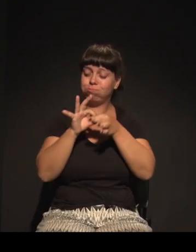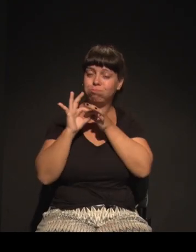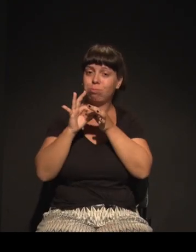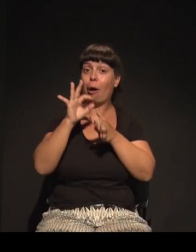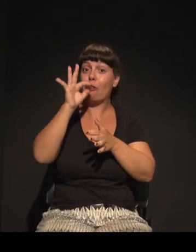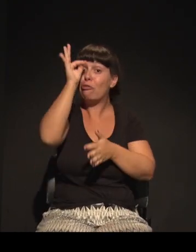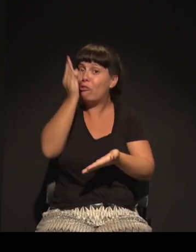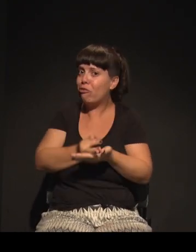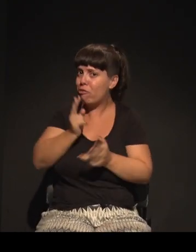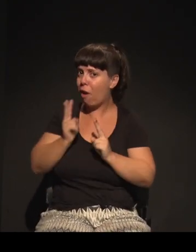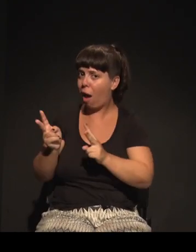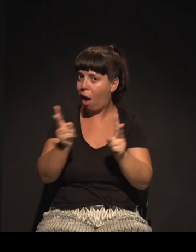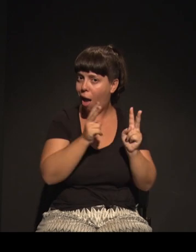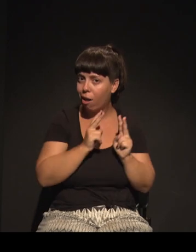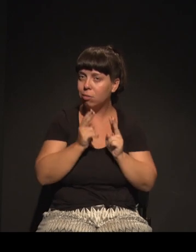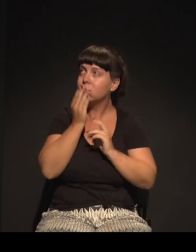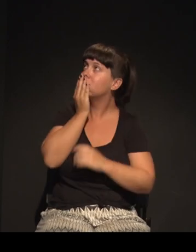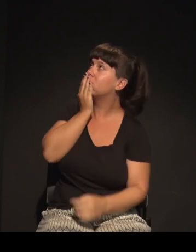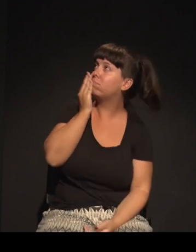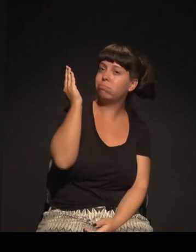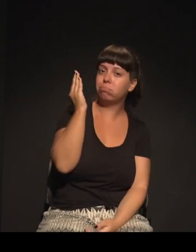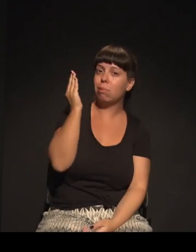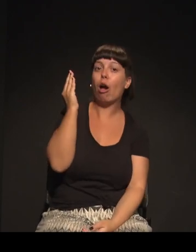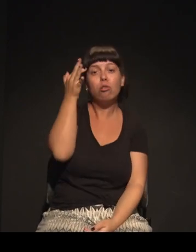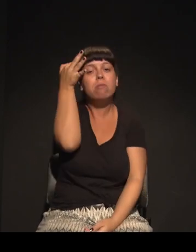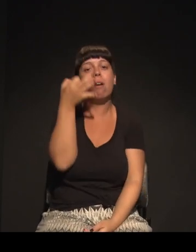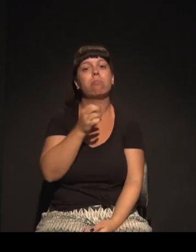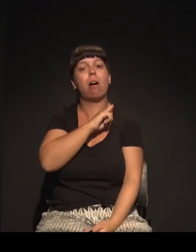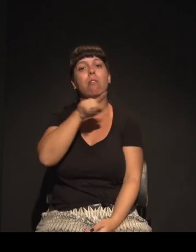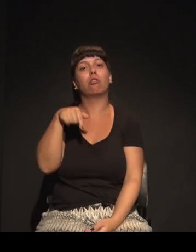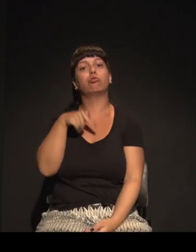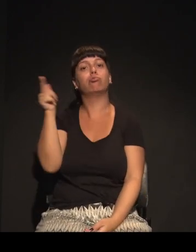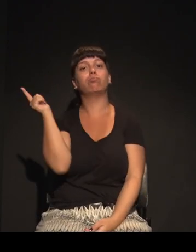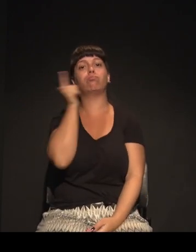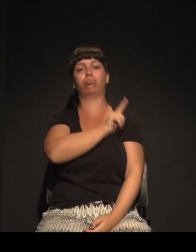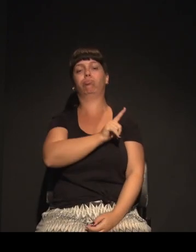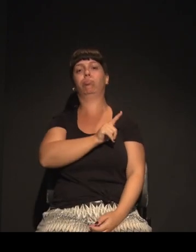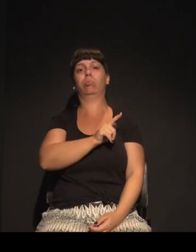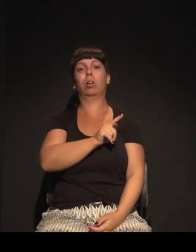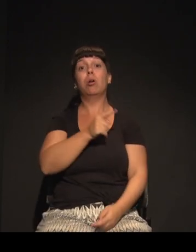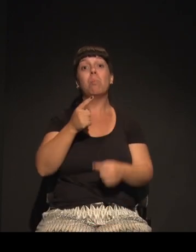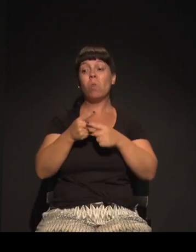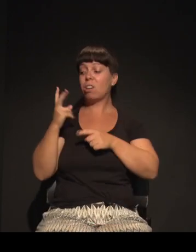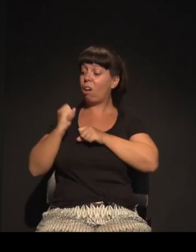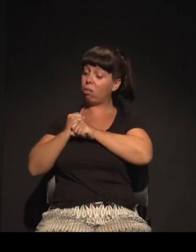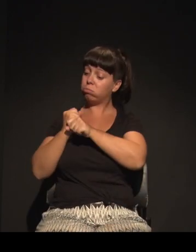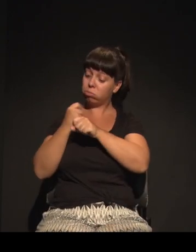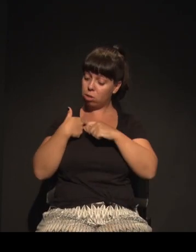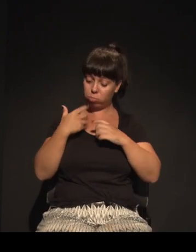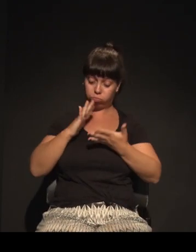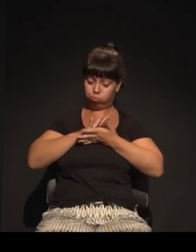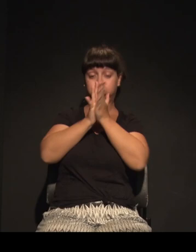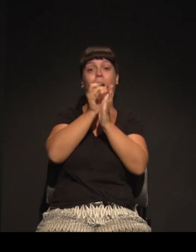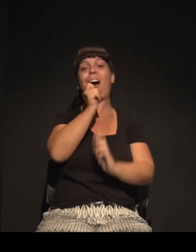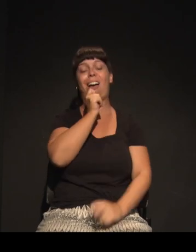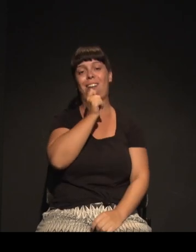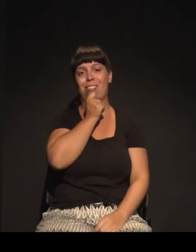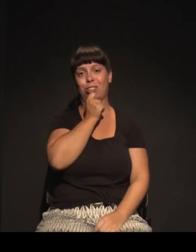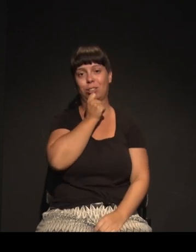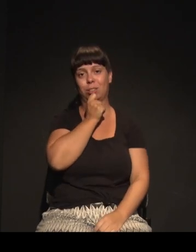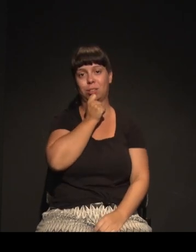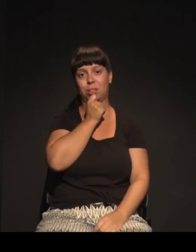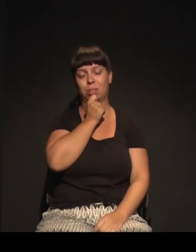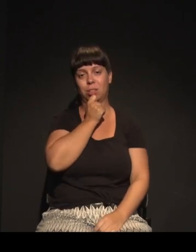eu tenho certeza que a gente vai vencer porque levaram quinhentos anos estamos aqui ainda e algumas não quero dizer